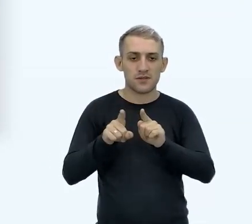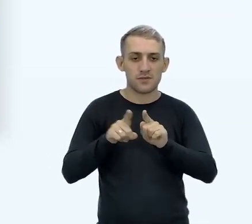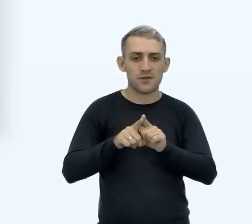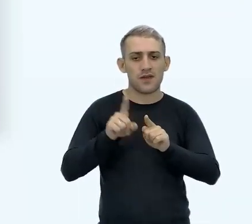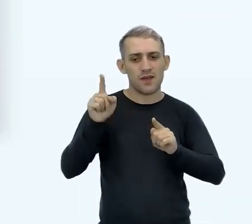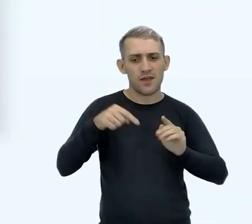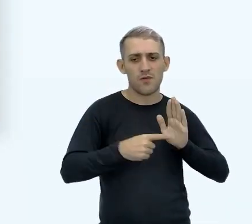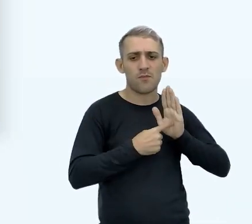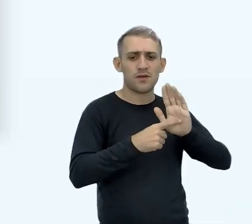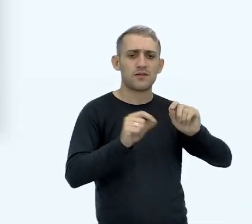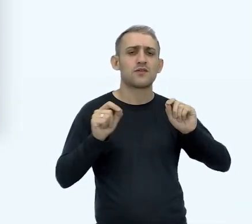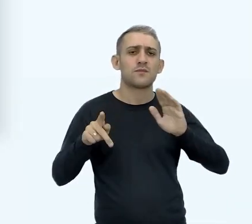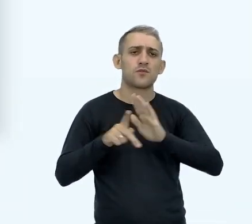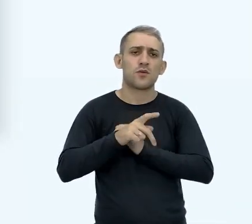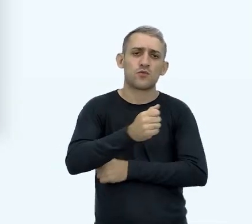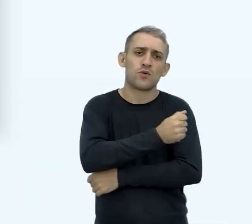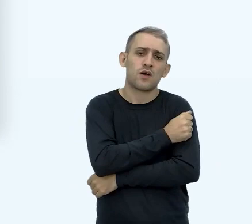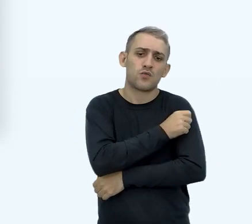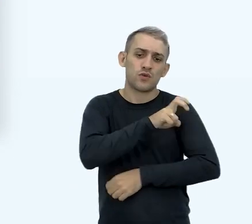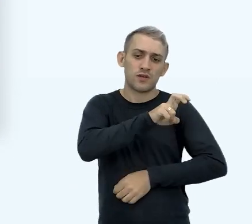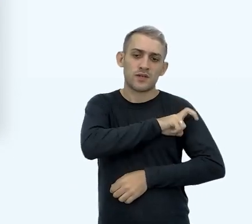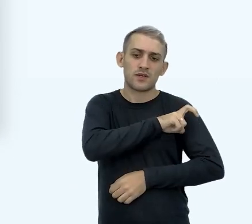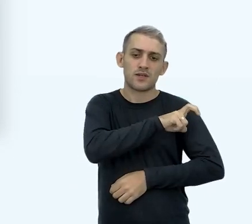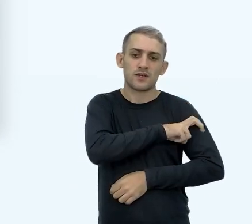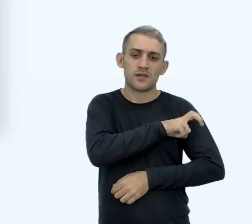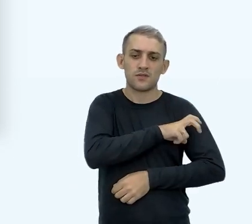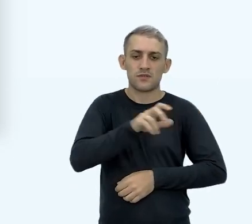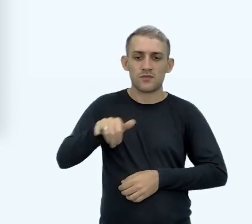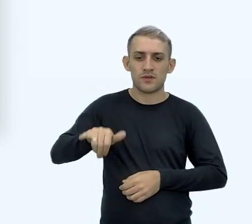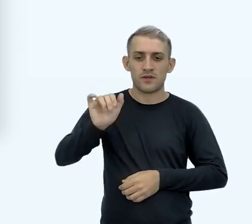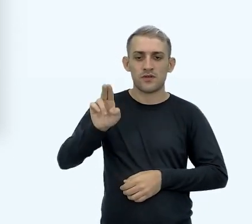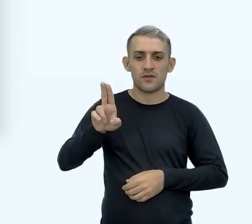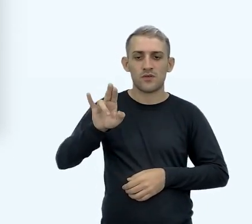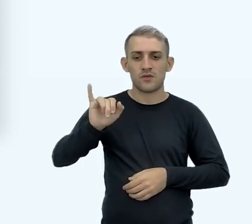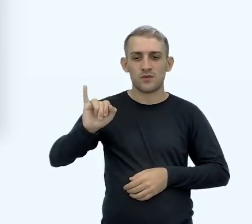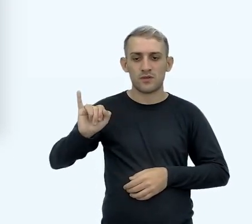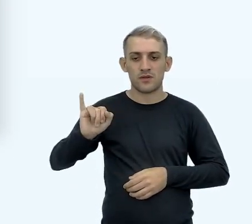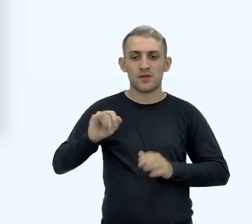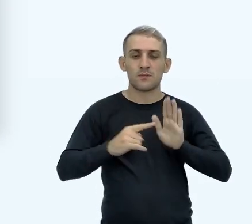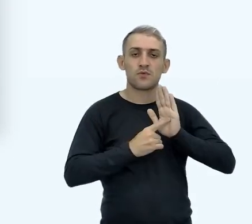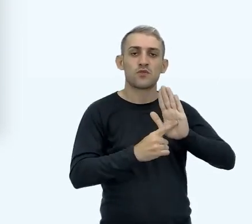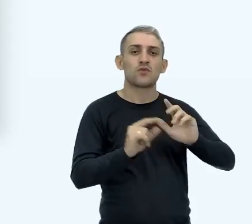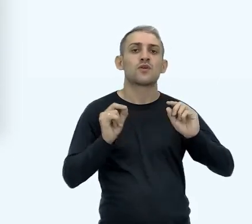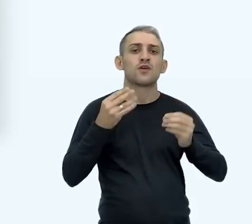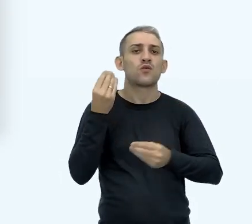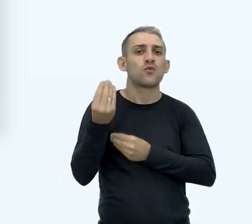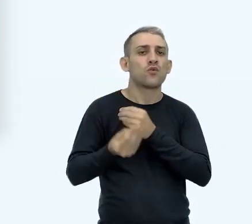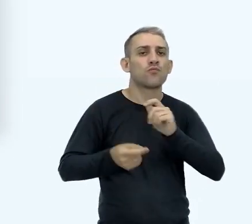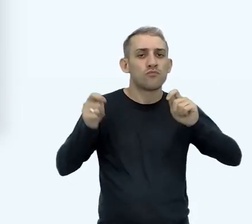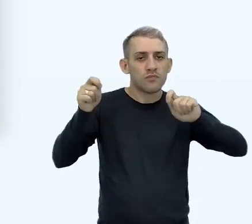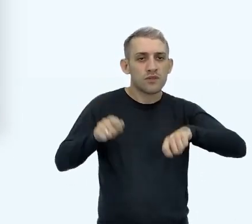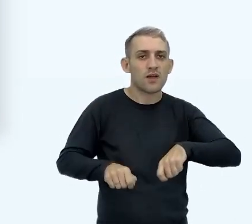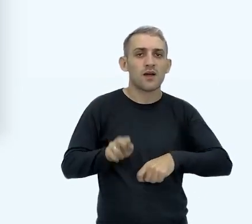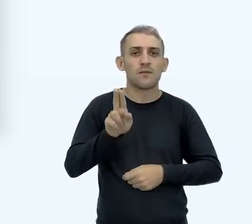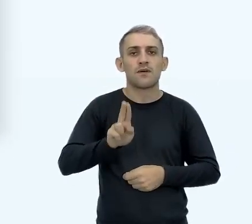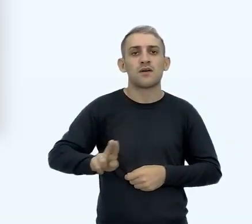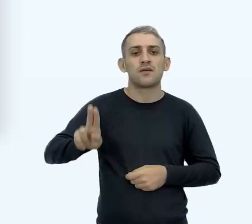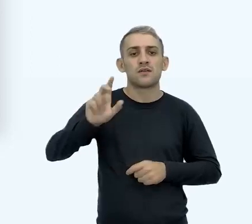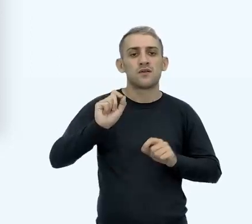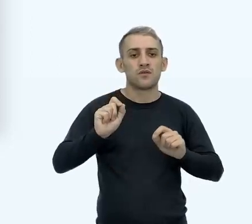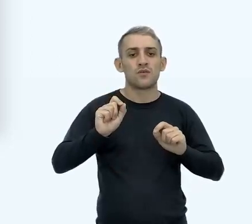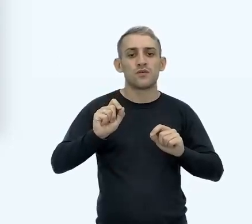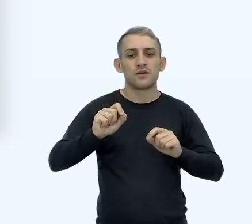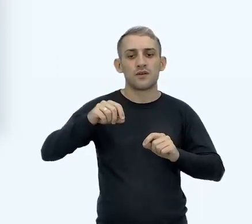foi uma apresentação de um estudante do 5º ano, o Yuri Turbo, que ele mostrou para a gente como poder utilizar o